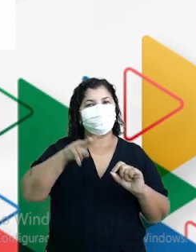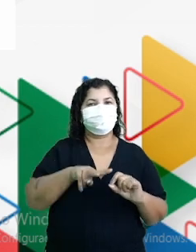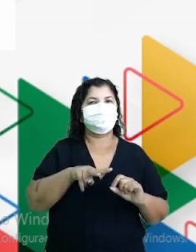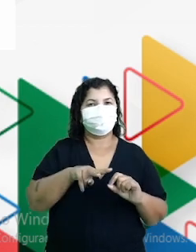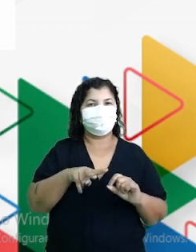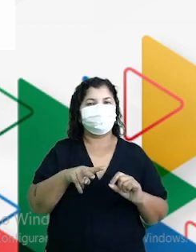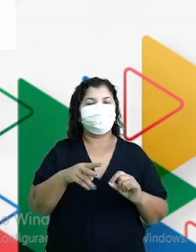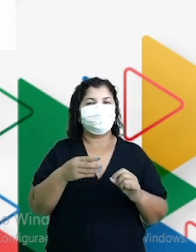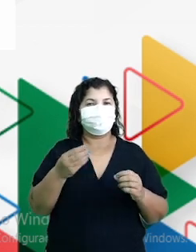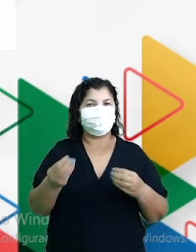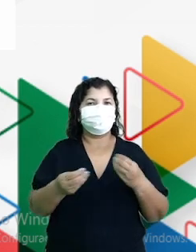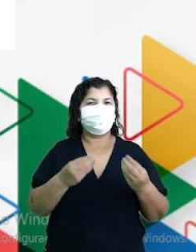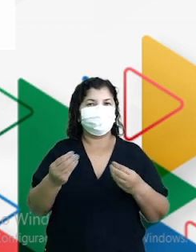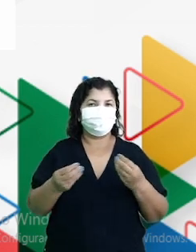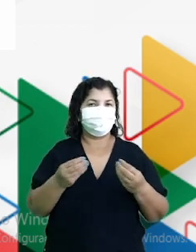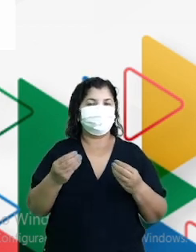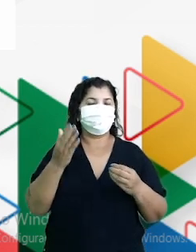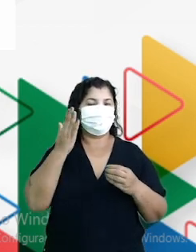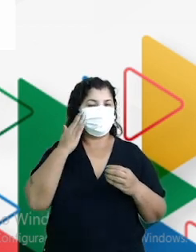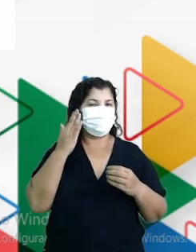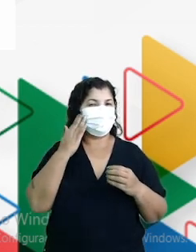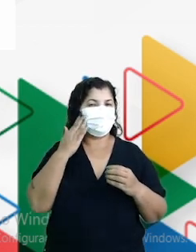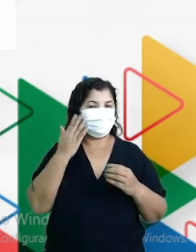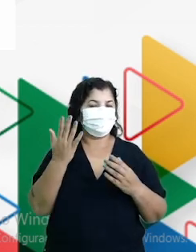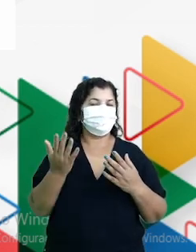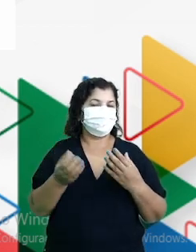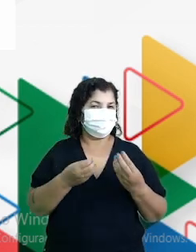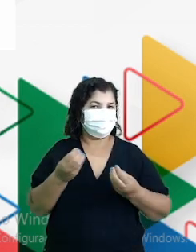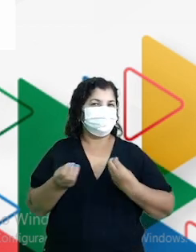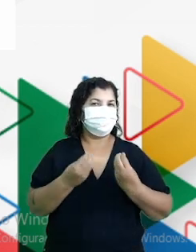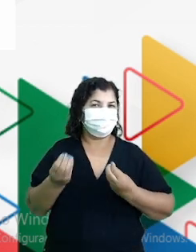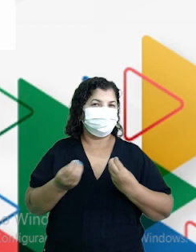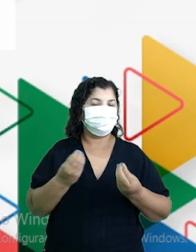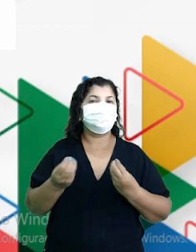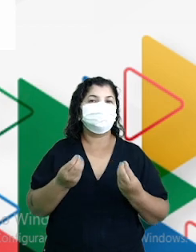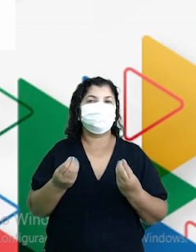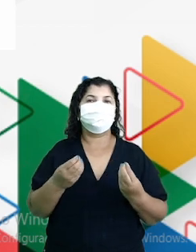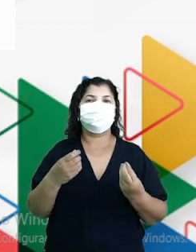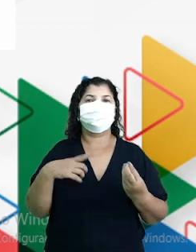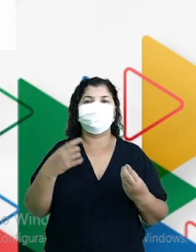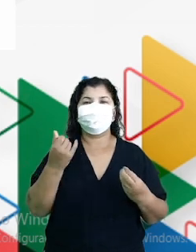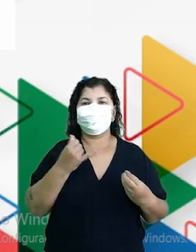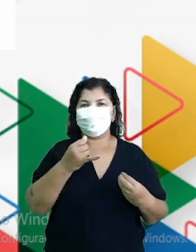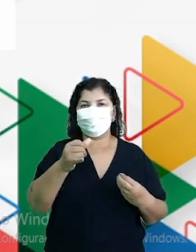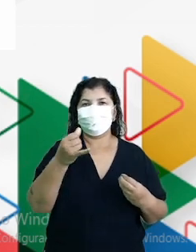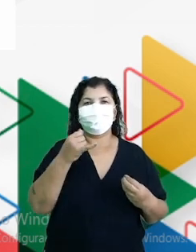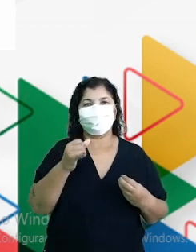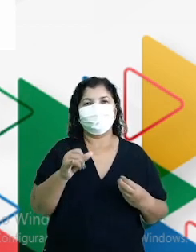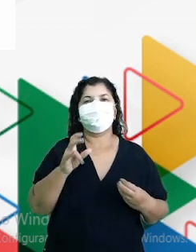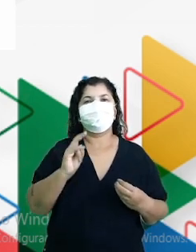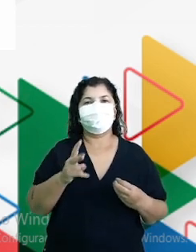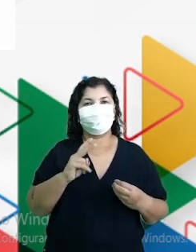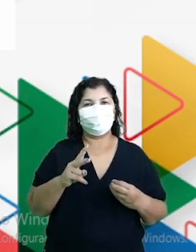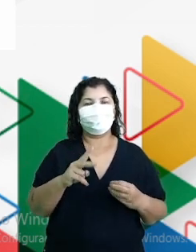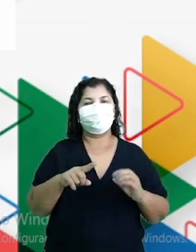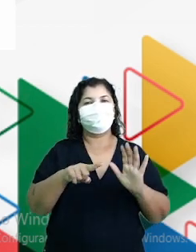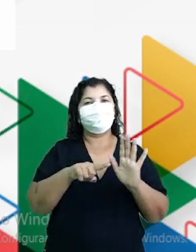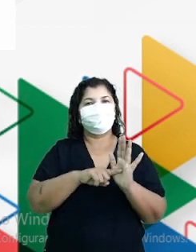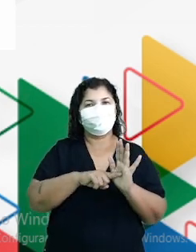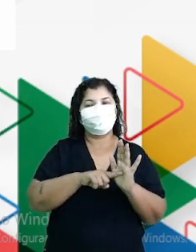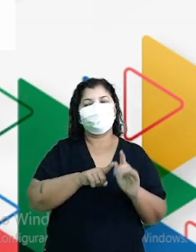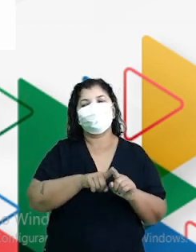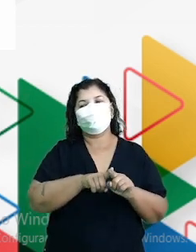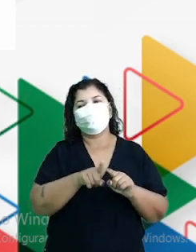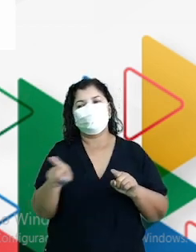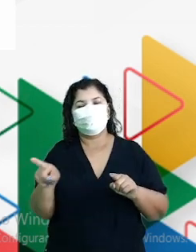entender melhor mais ou menos o que acontece. A eletricidade eu te falei que sai sempre de onde? Do polo negativo em